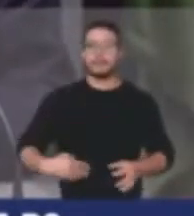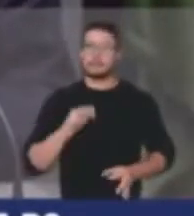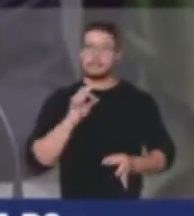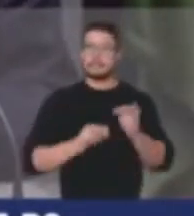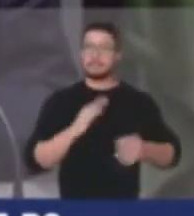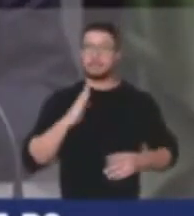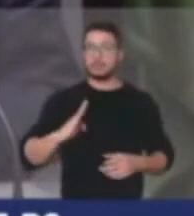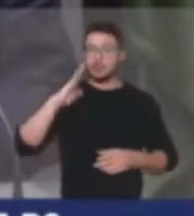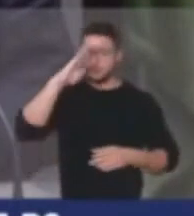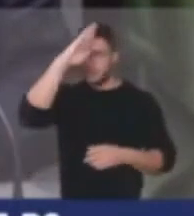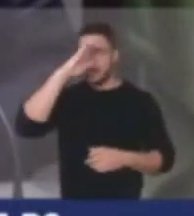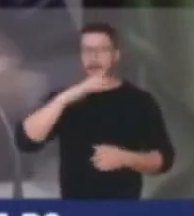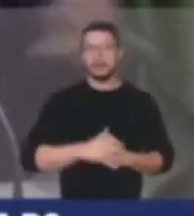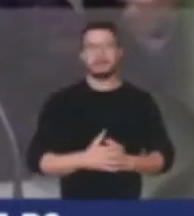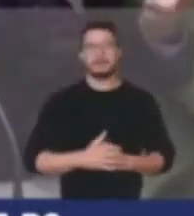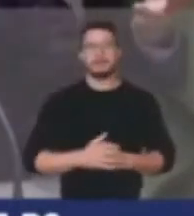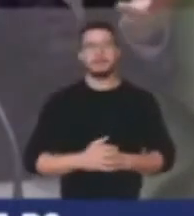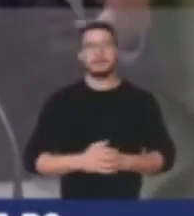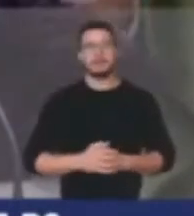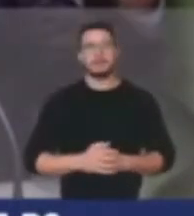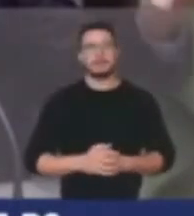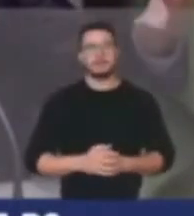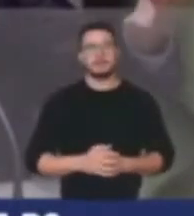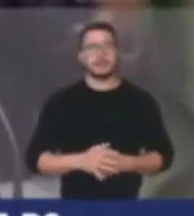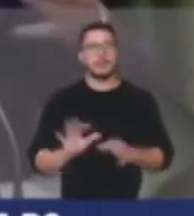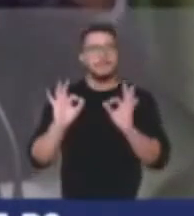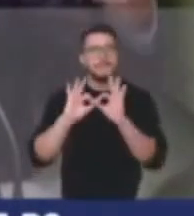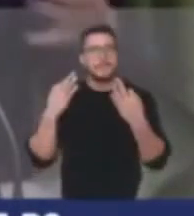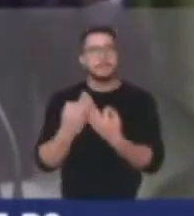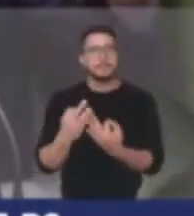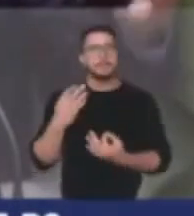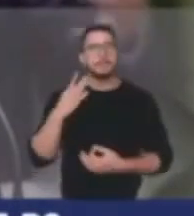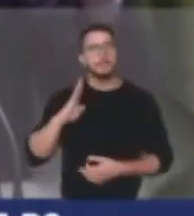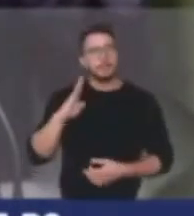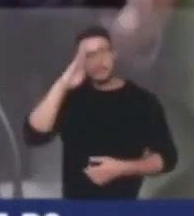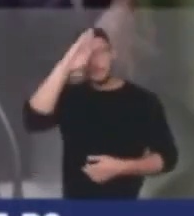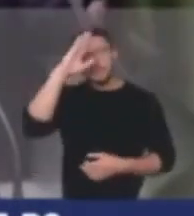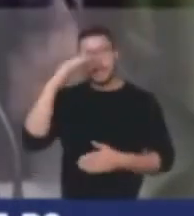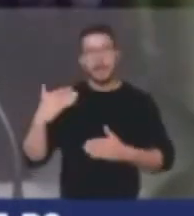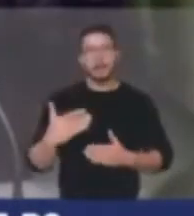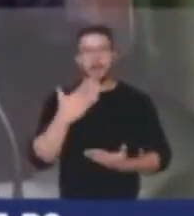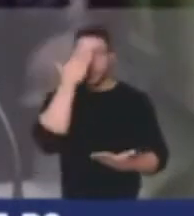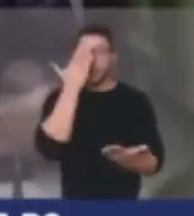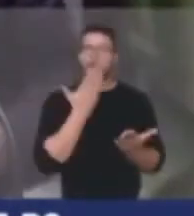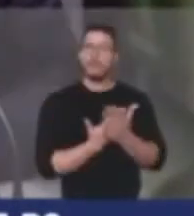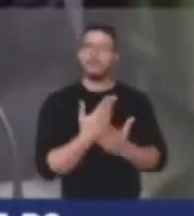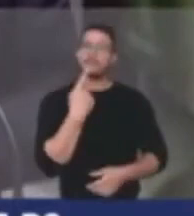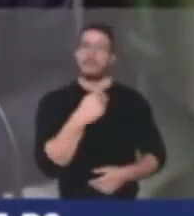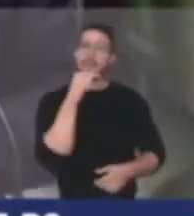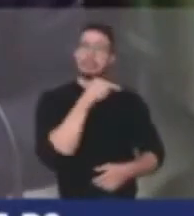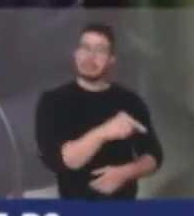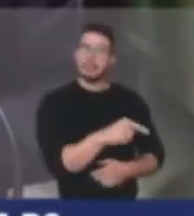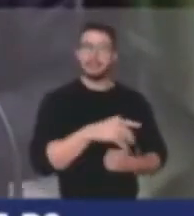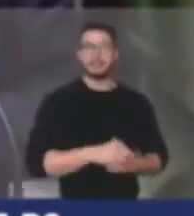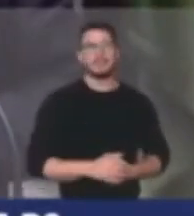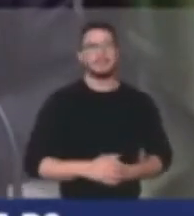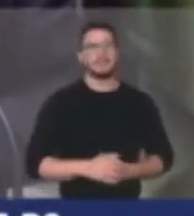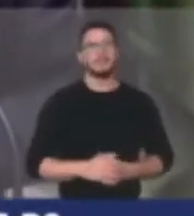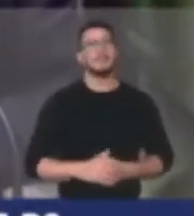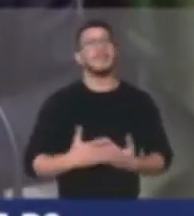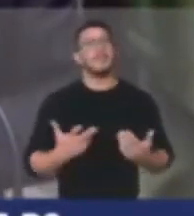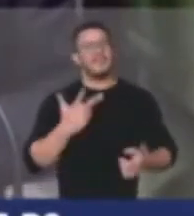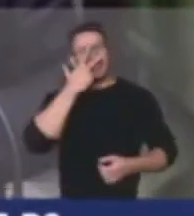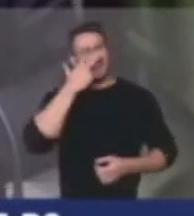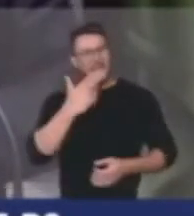seus filhos. Ou alguém imagina que o ministro da Justiça não sabia das relações do Bolsonaro com a milícia, com o crime